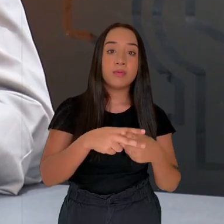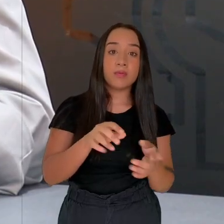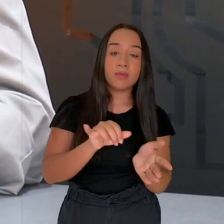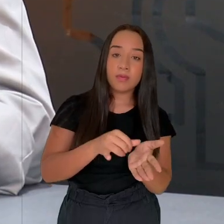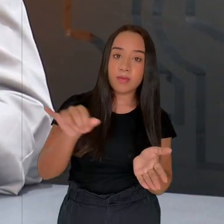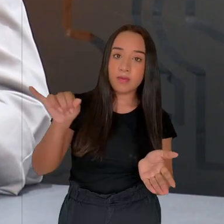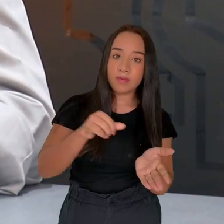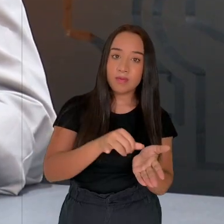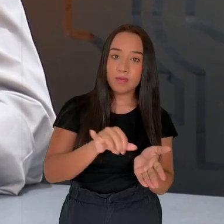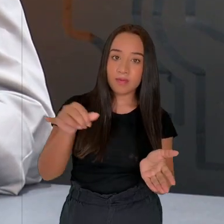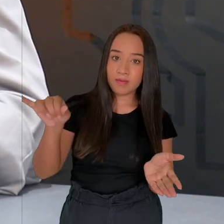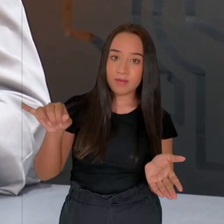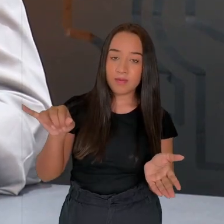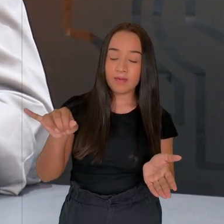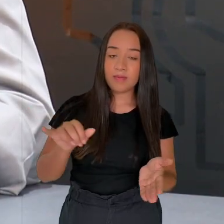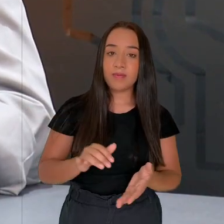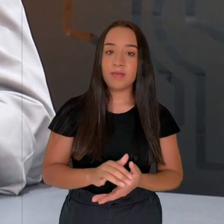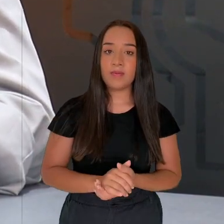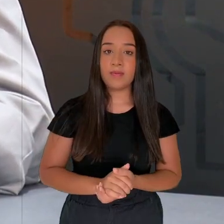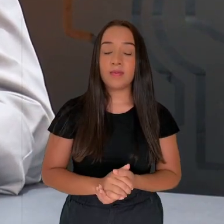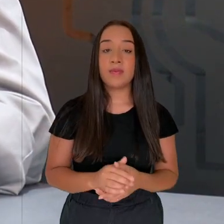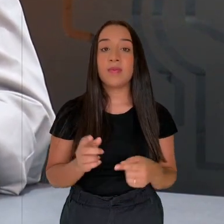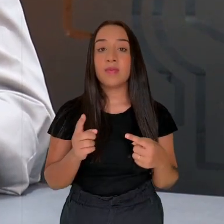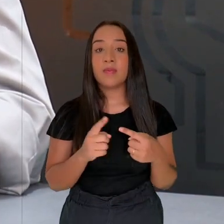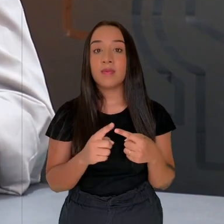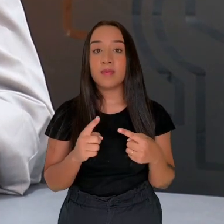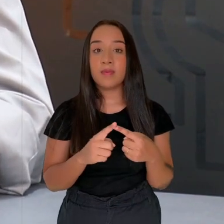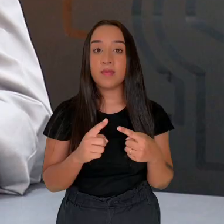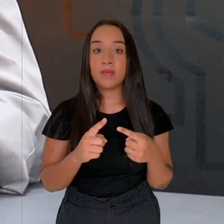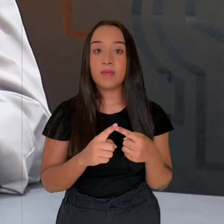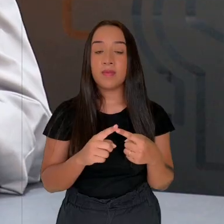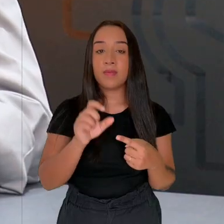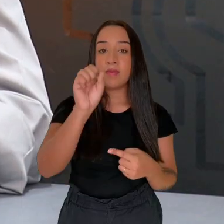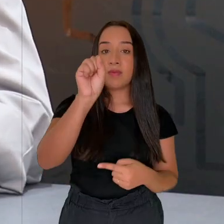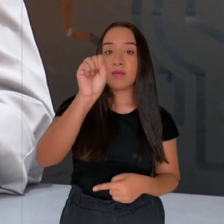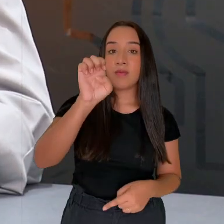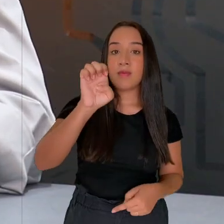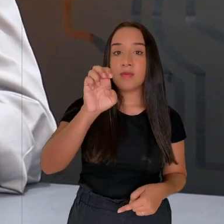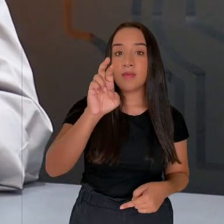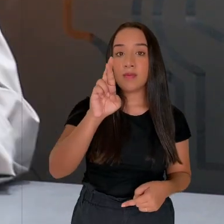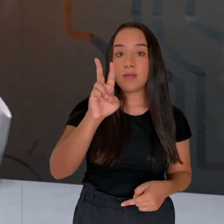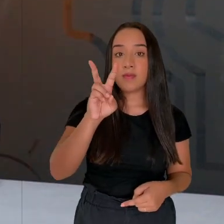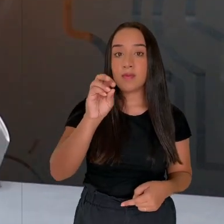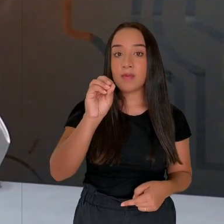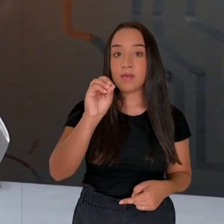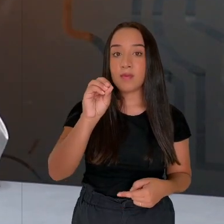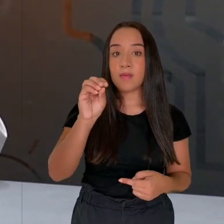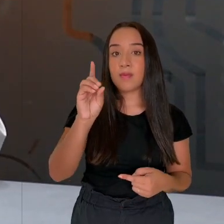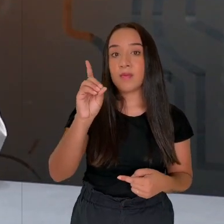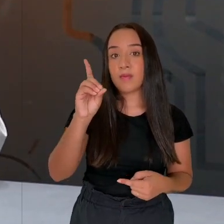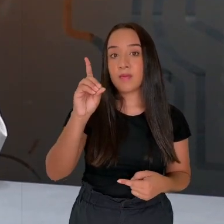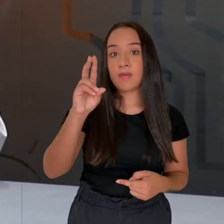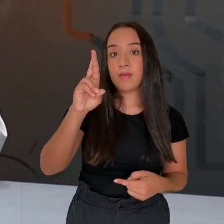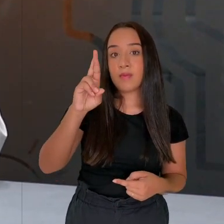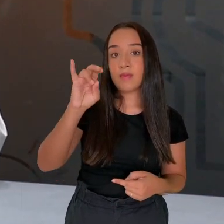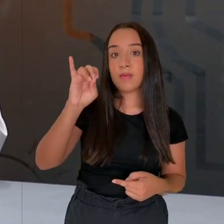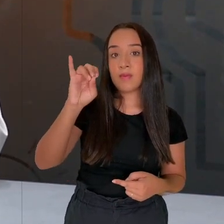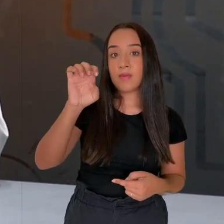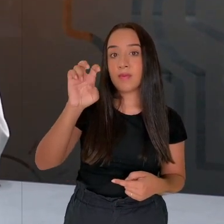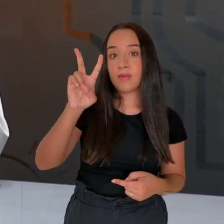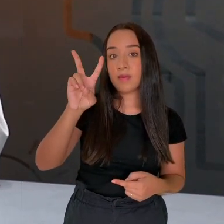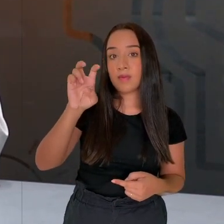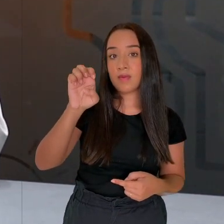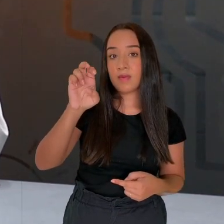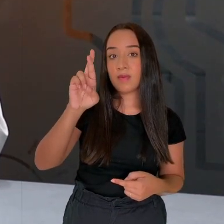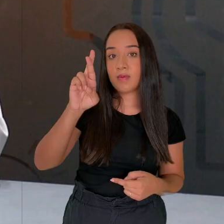drive, fonte, inversores de frequência, CNC, IHM. A minha ideia é mostrar para vocês